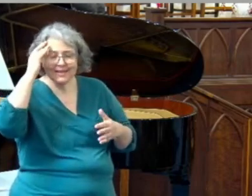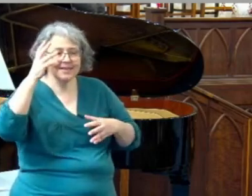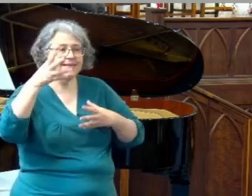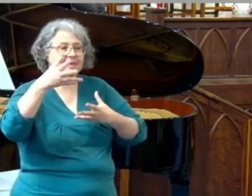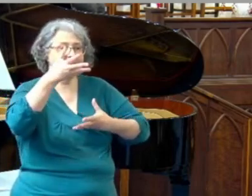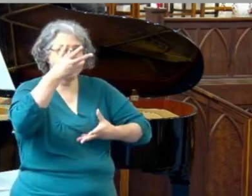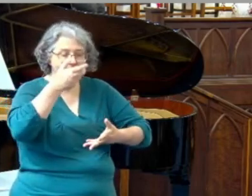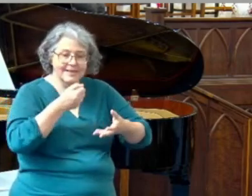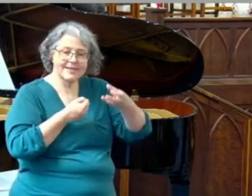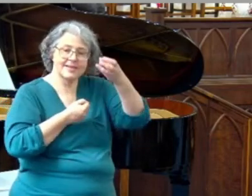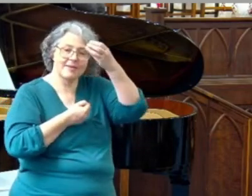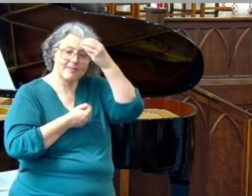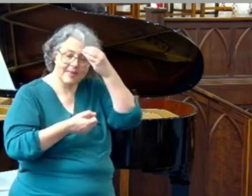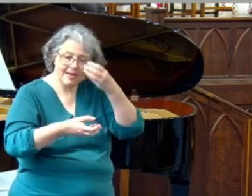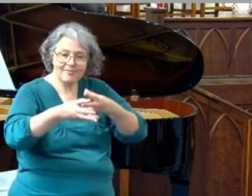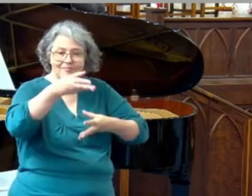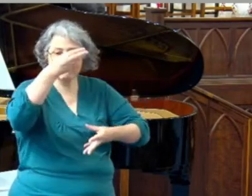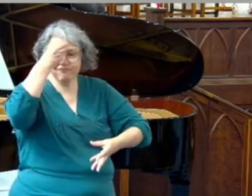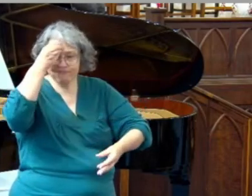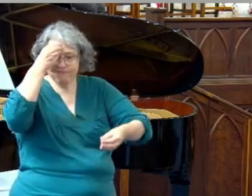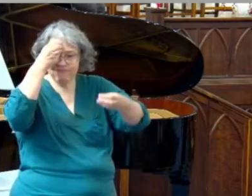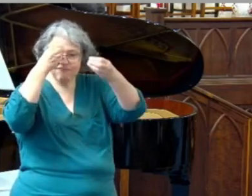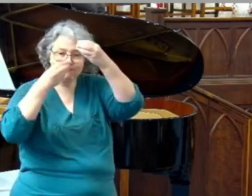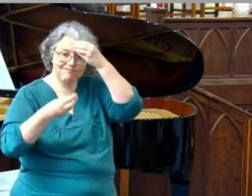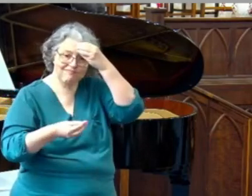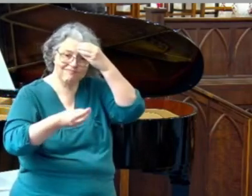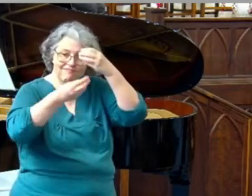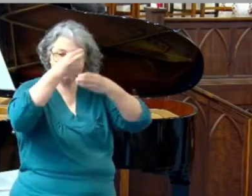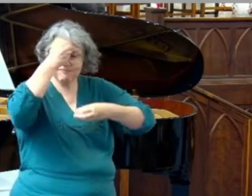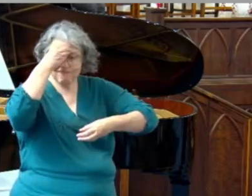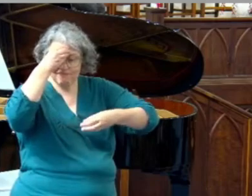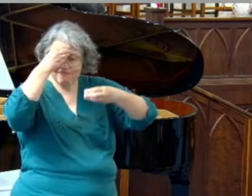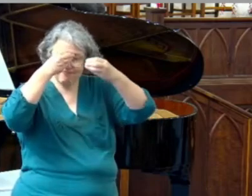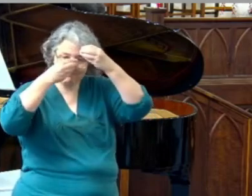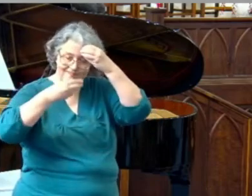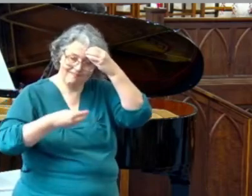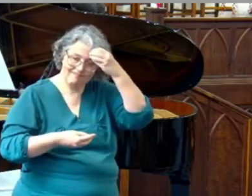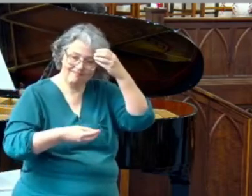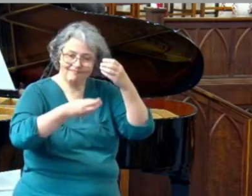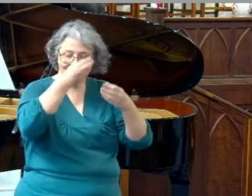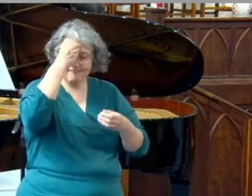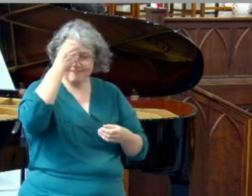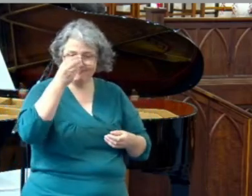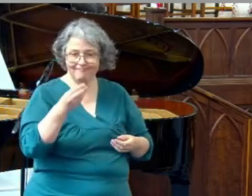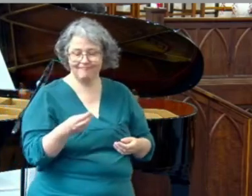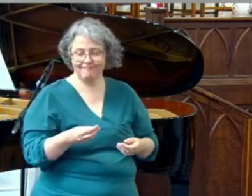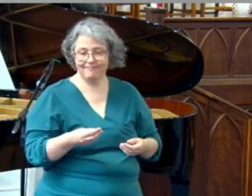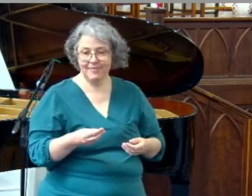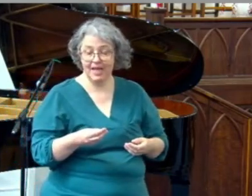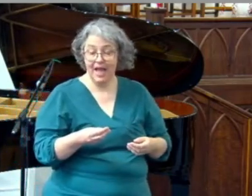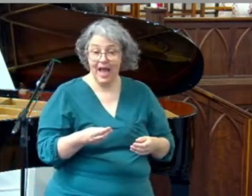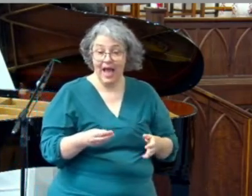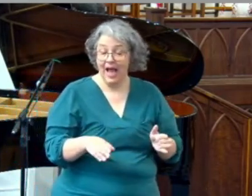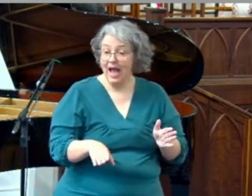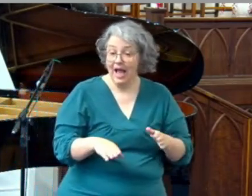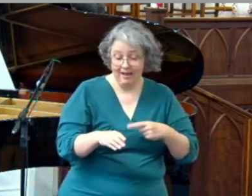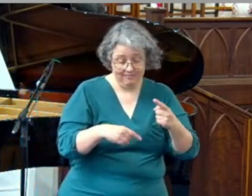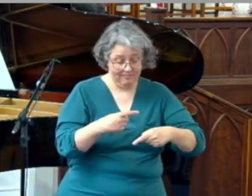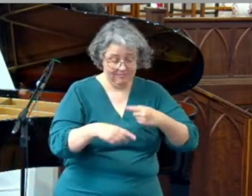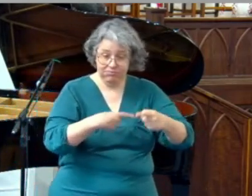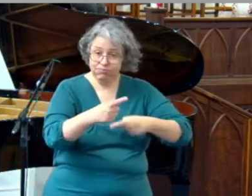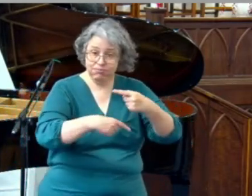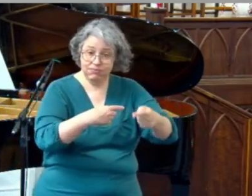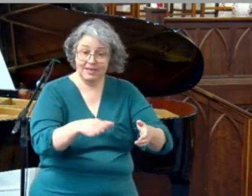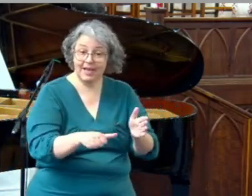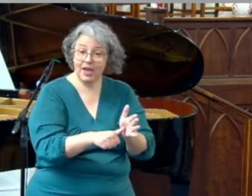E foi assim que 1 ano e meio depois, ela foi convertida pela